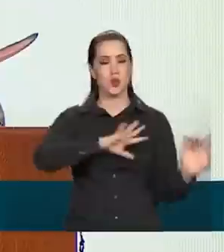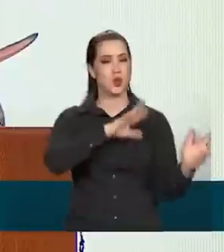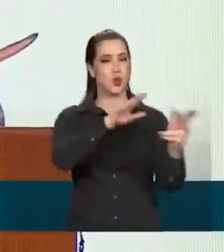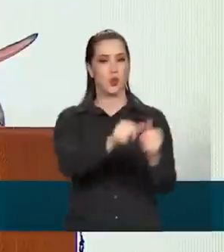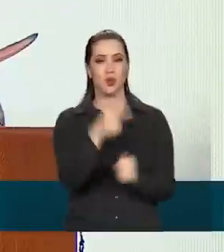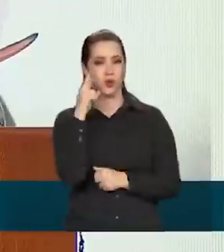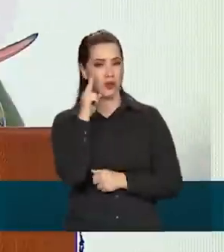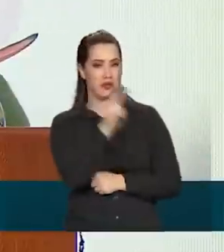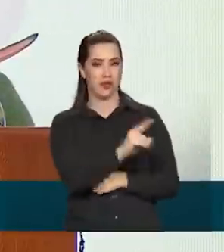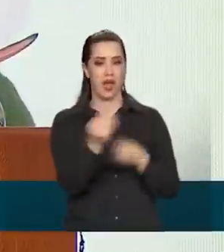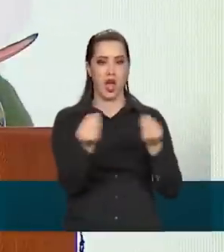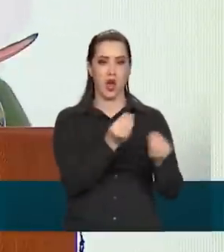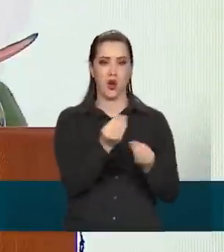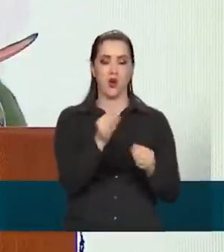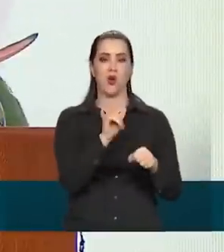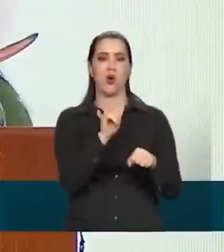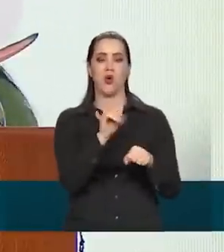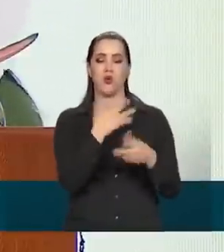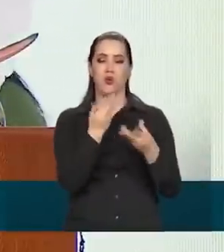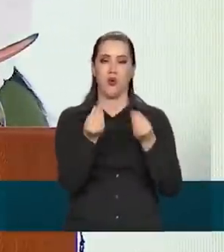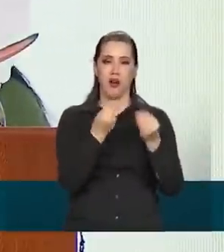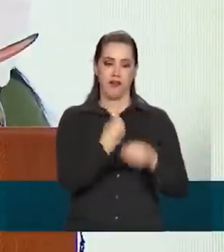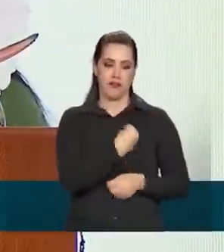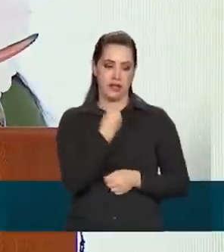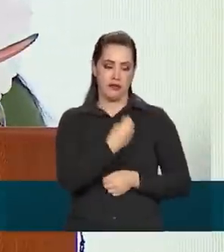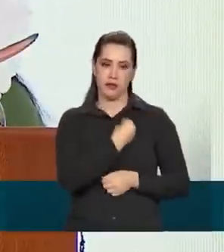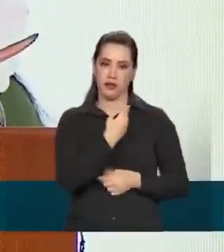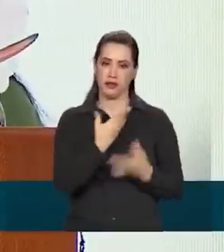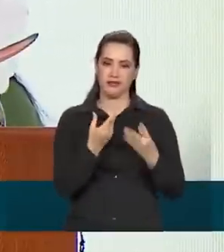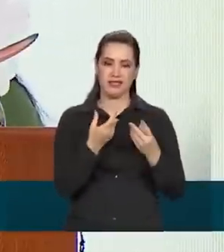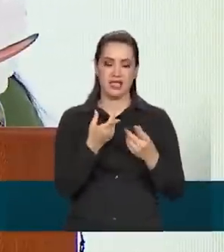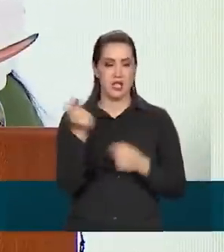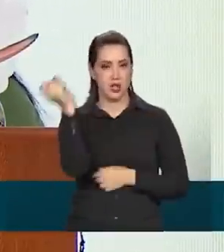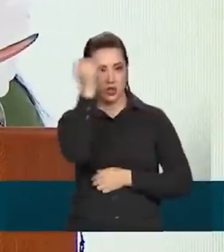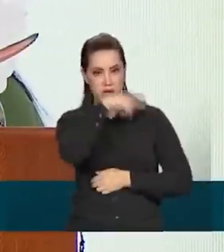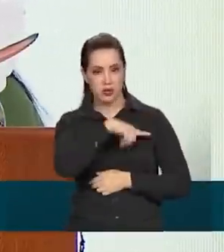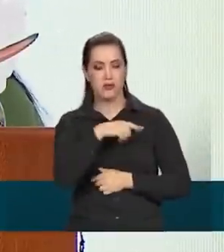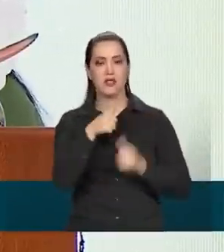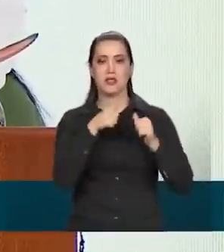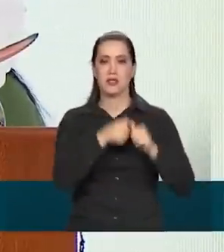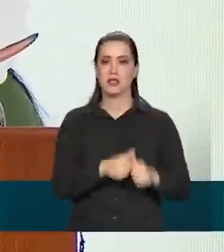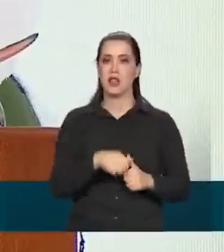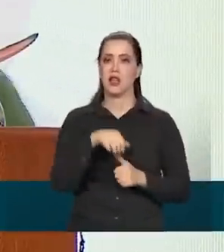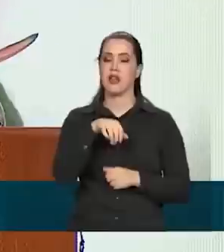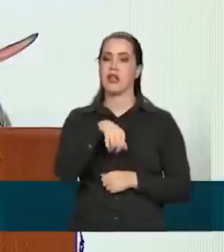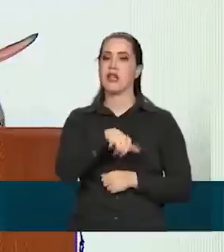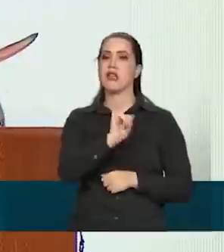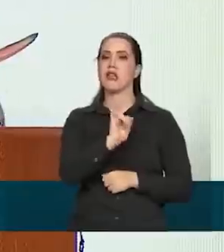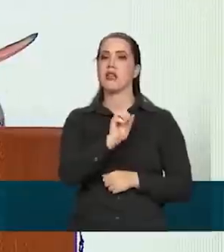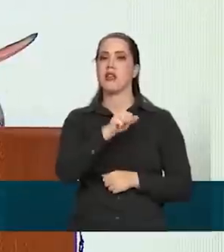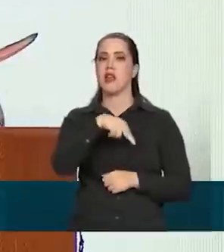que vivem os parentes Yanomami e onde se encontra aqui o nosso grande xamã e líder Davi Kopenawa.